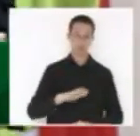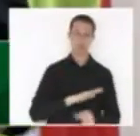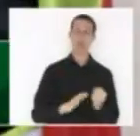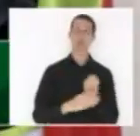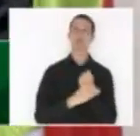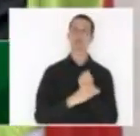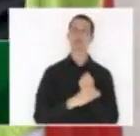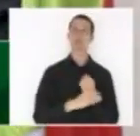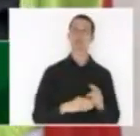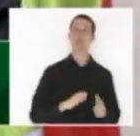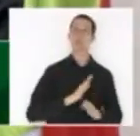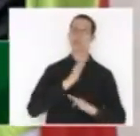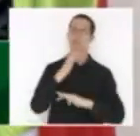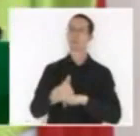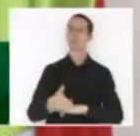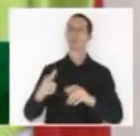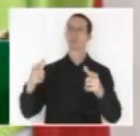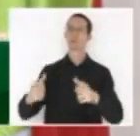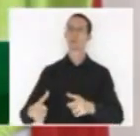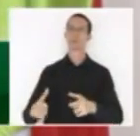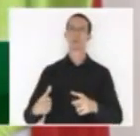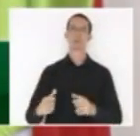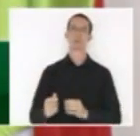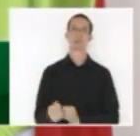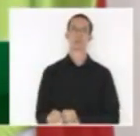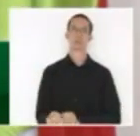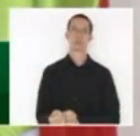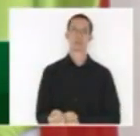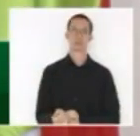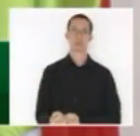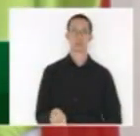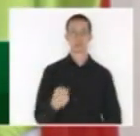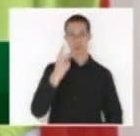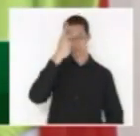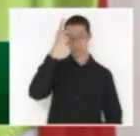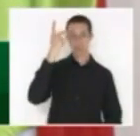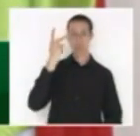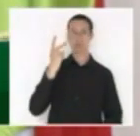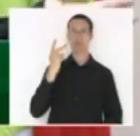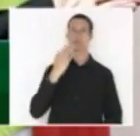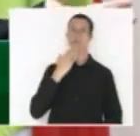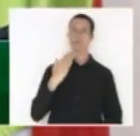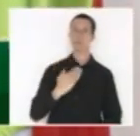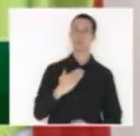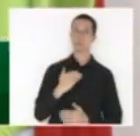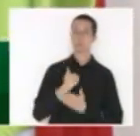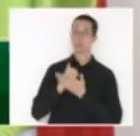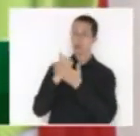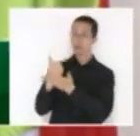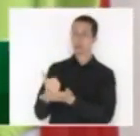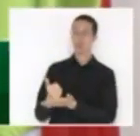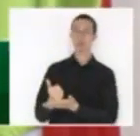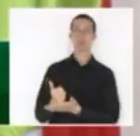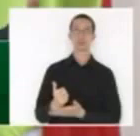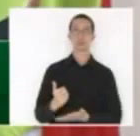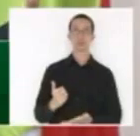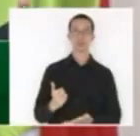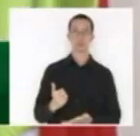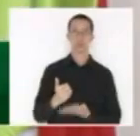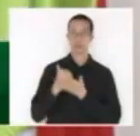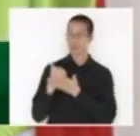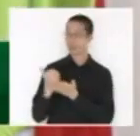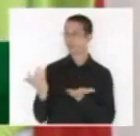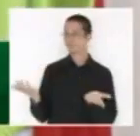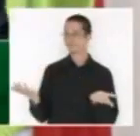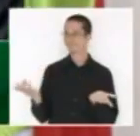atendendo uma ocorrência e alguém pedir um socorro, ele vai ter que dizer, não, nós dois temos que pedir socorro, porque